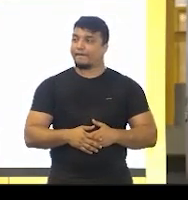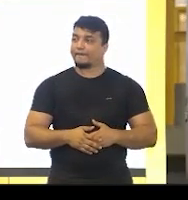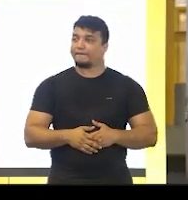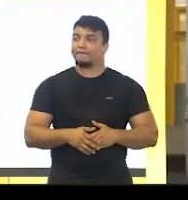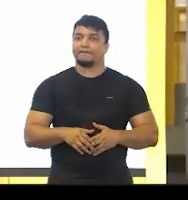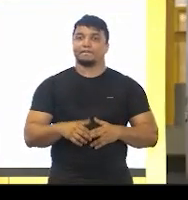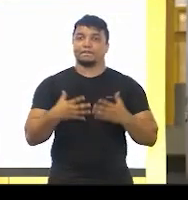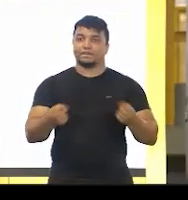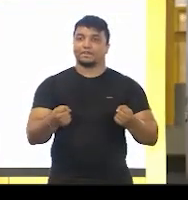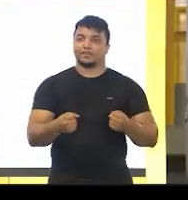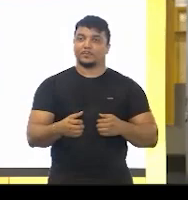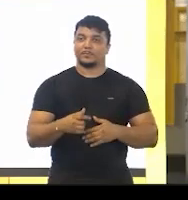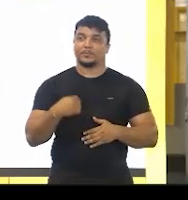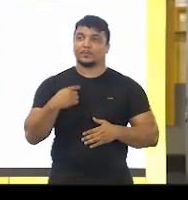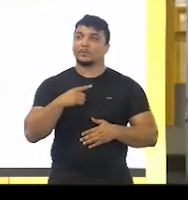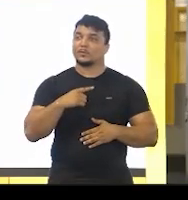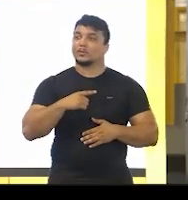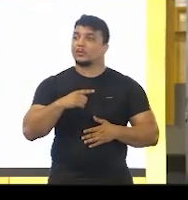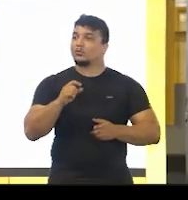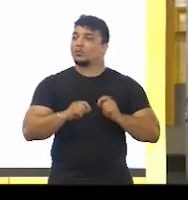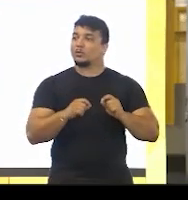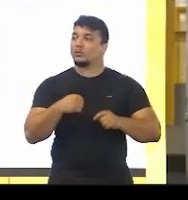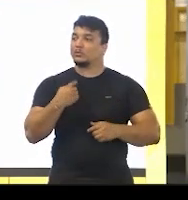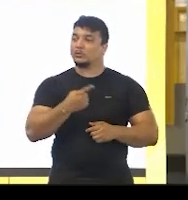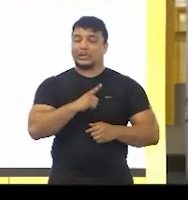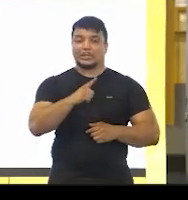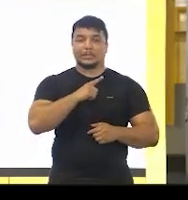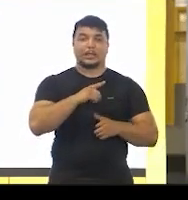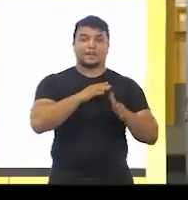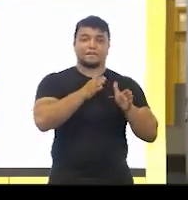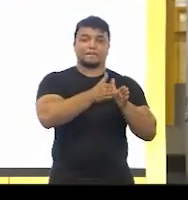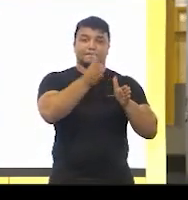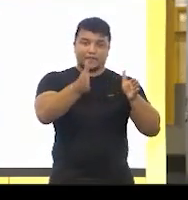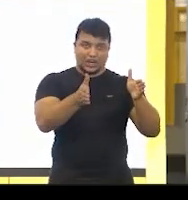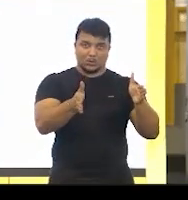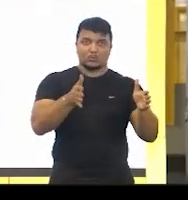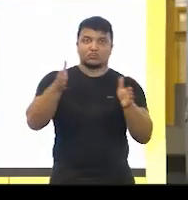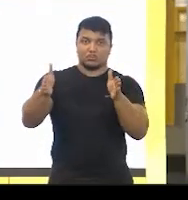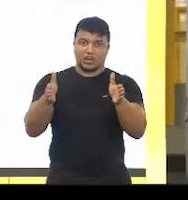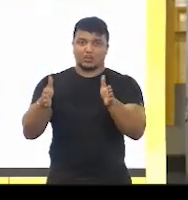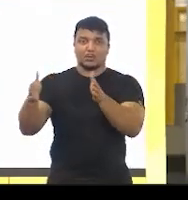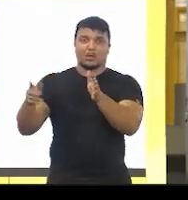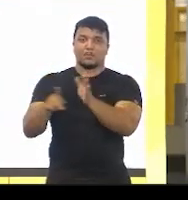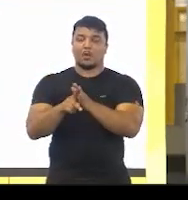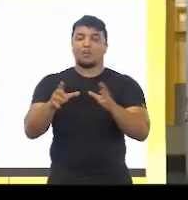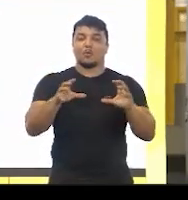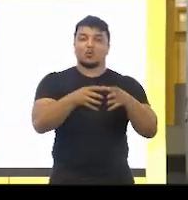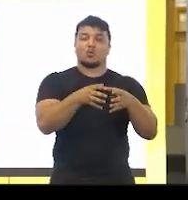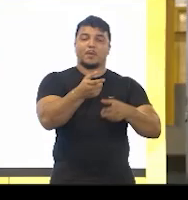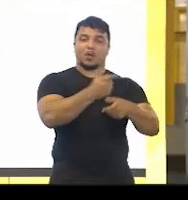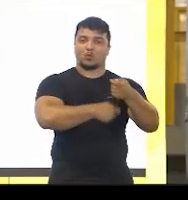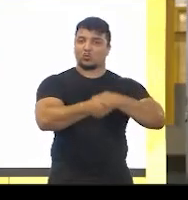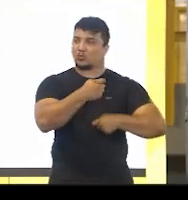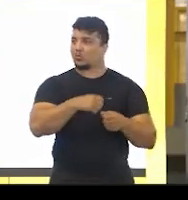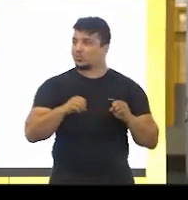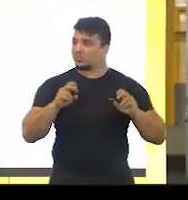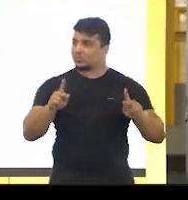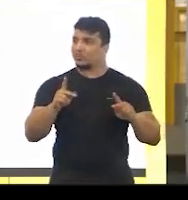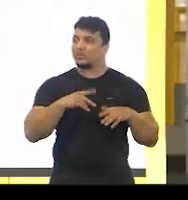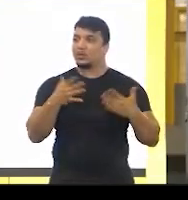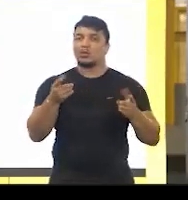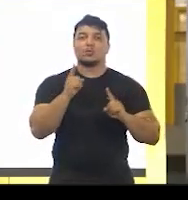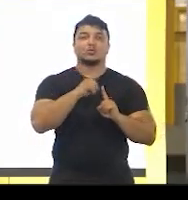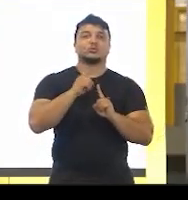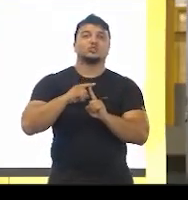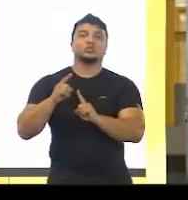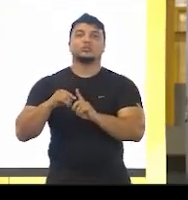Ok? Então vamos lá. Nós temos as fases de formação de um bloco econômico, perfeito? Quais são